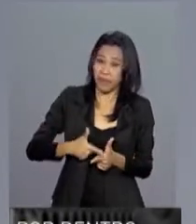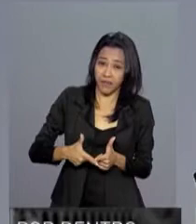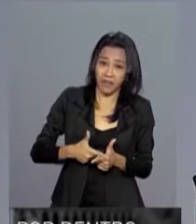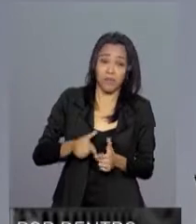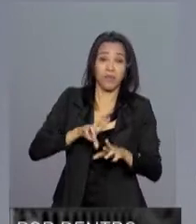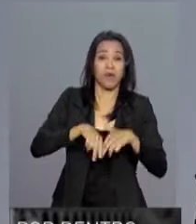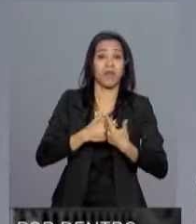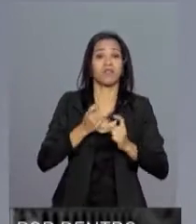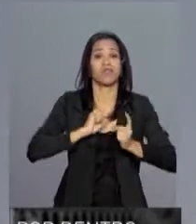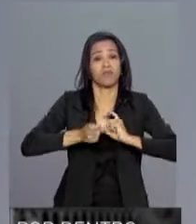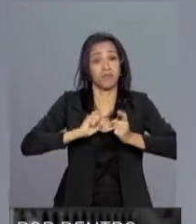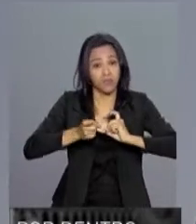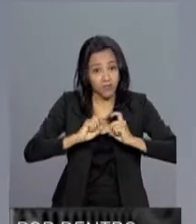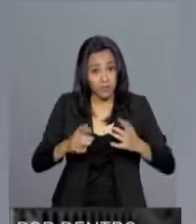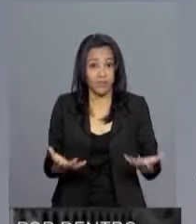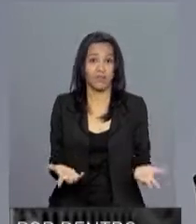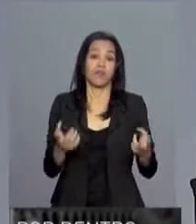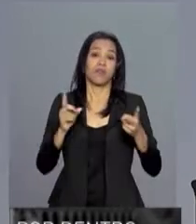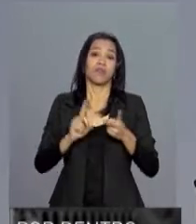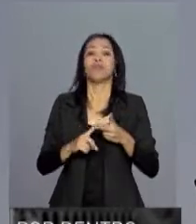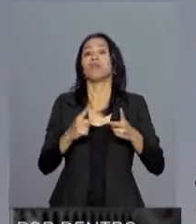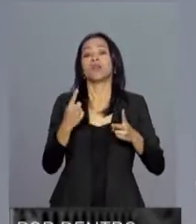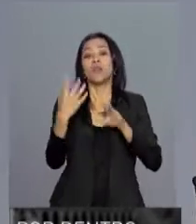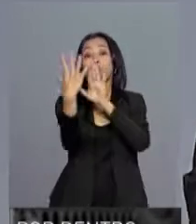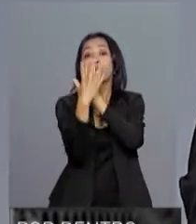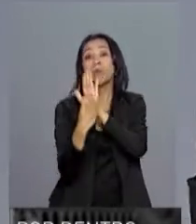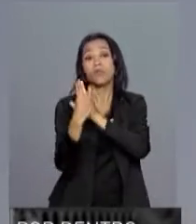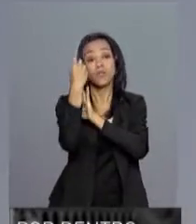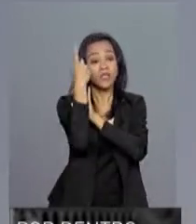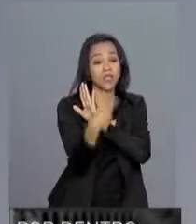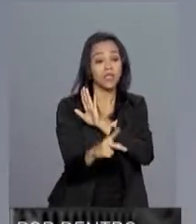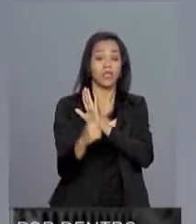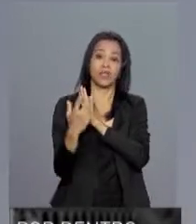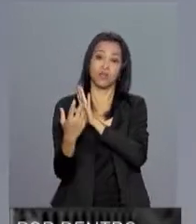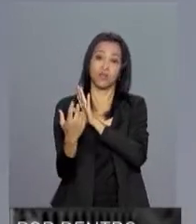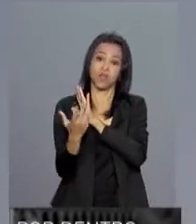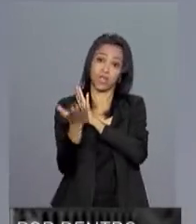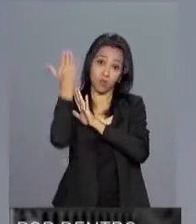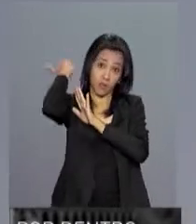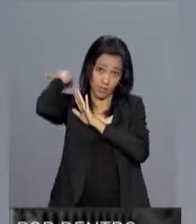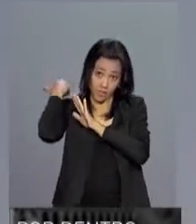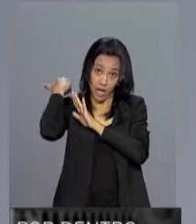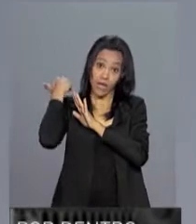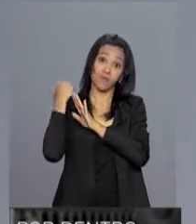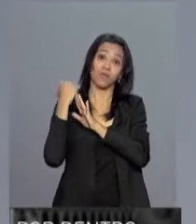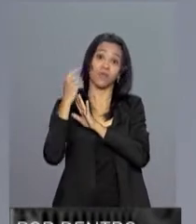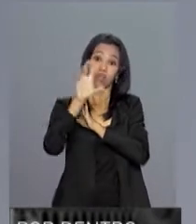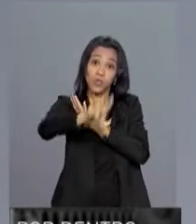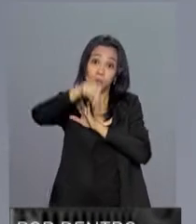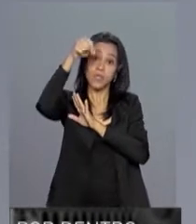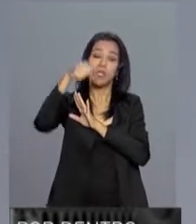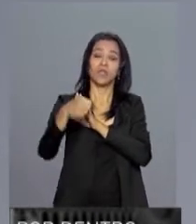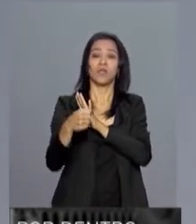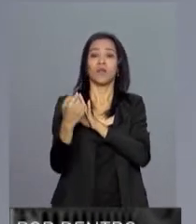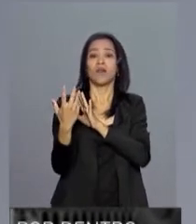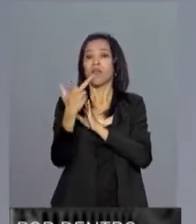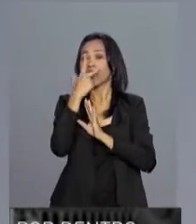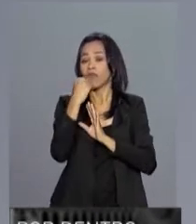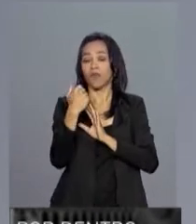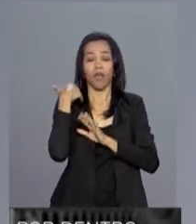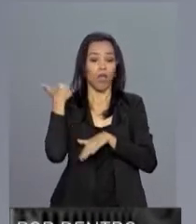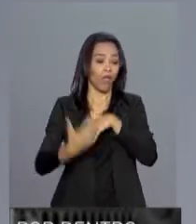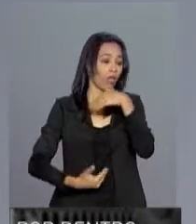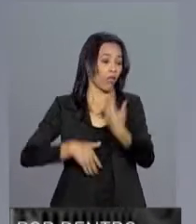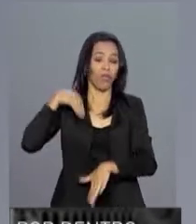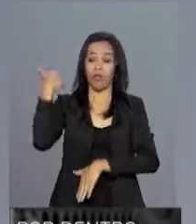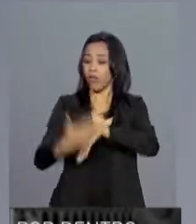por problemas relacionados à modalidade escolhida no passado pelo ministério para implementá-lo foram se acumulando é